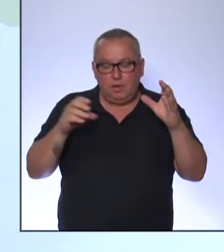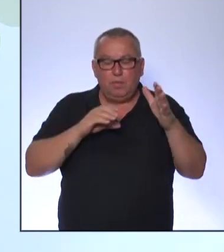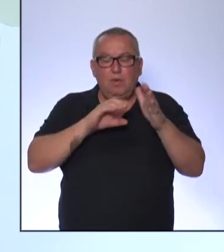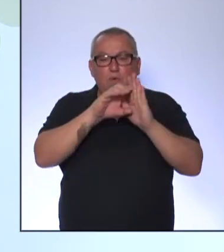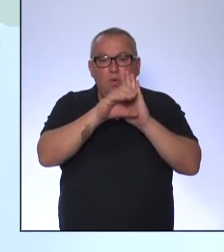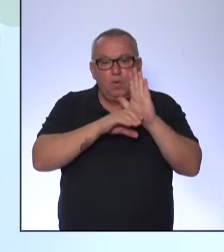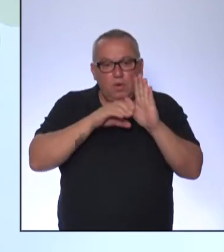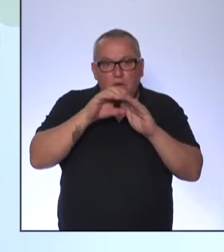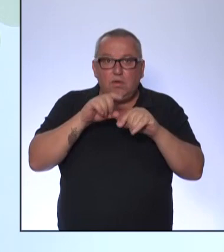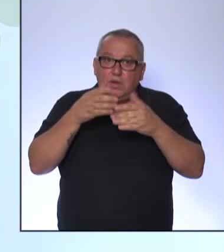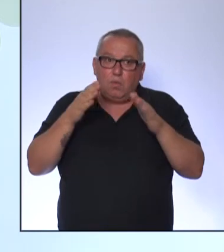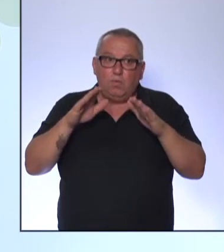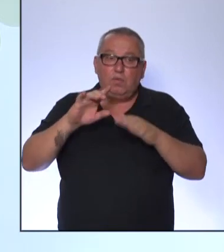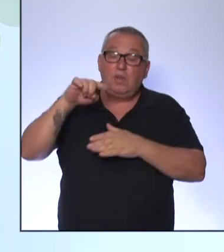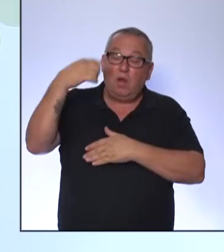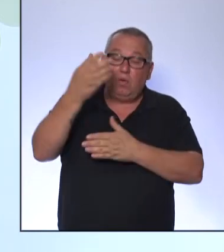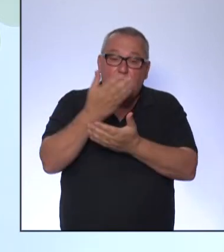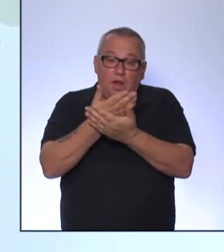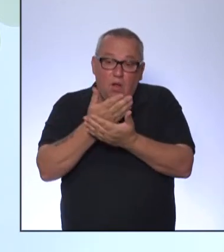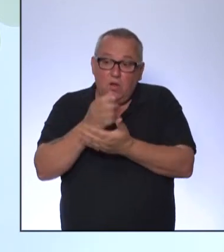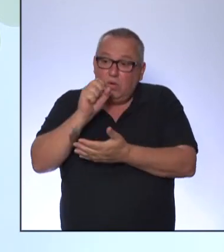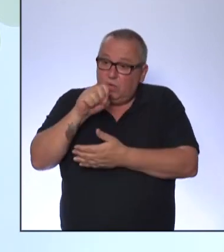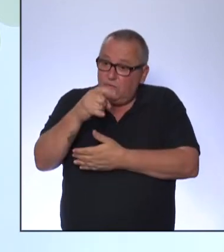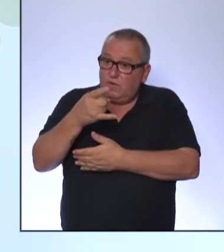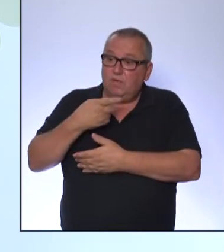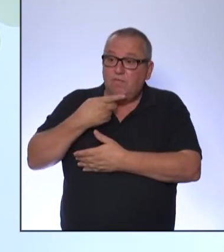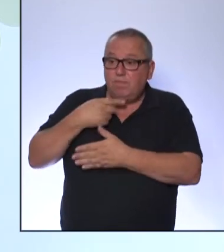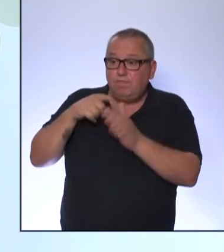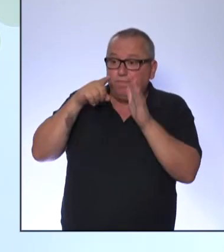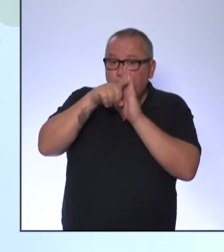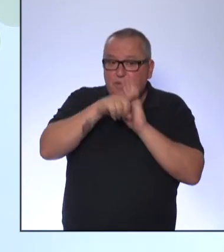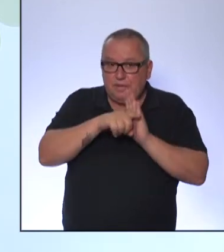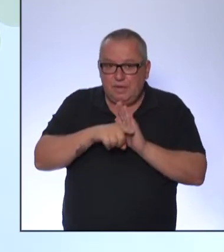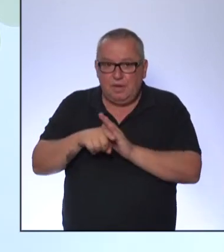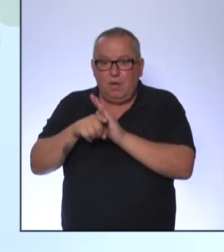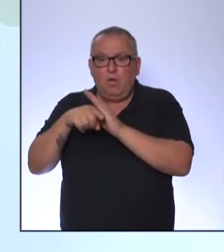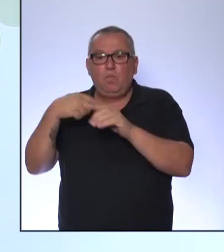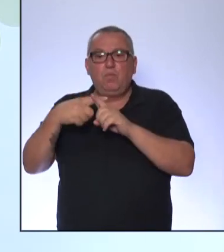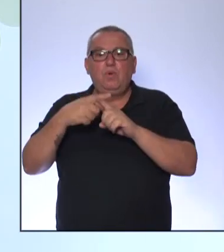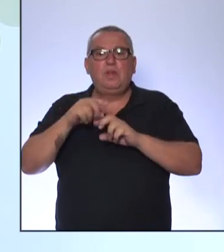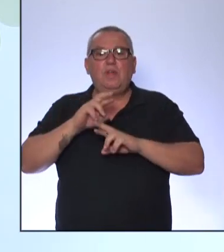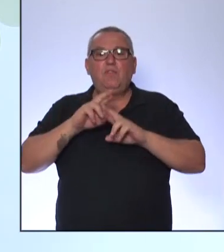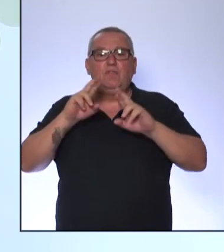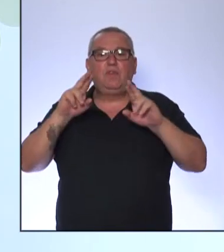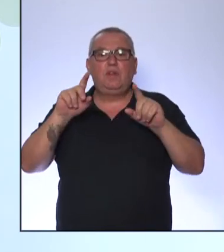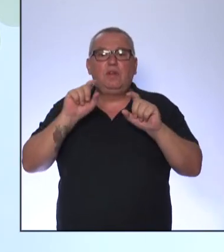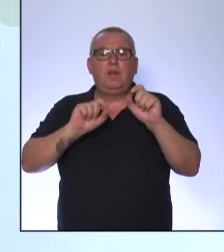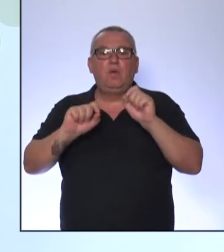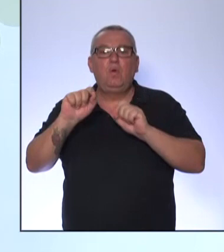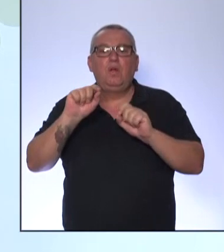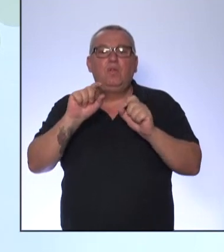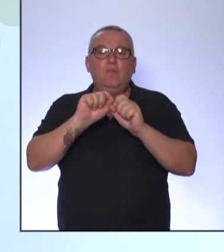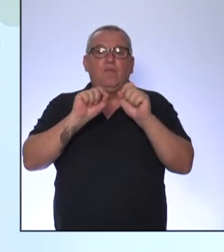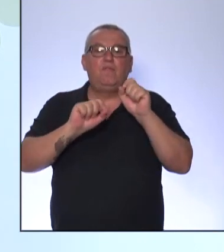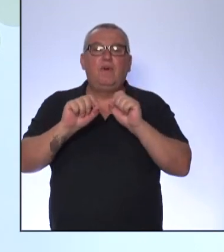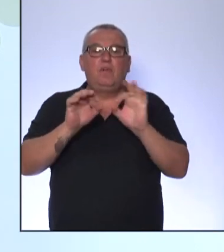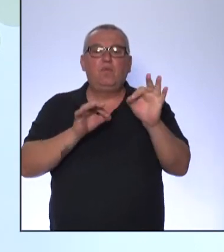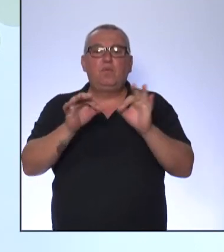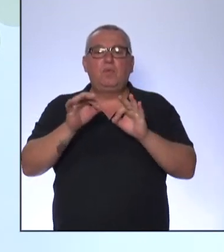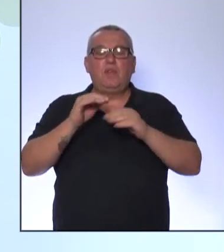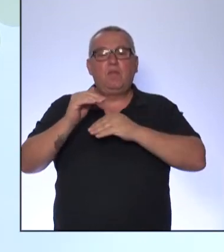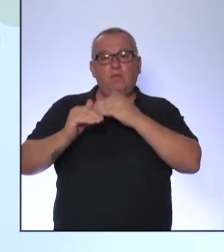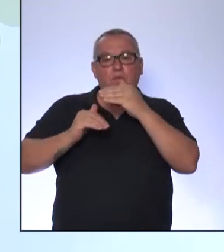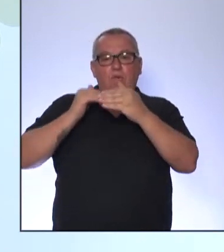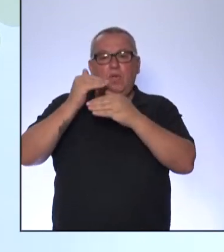próxima aula, ou, de repente, se vocês quiserem pesquisar, por que essa diferença, né? O que isso caracteriza num processo evolutivo?